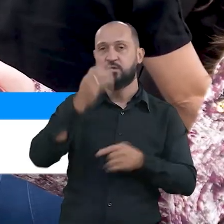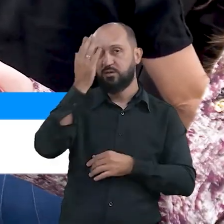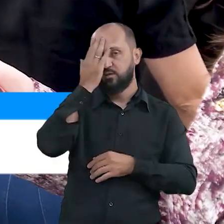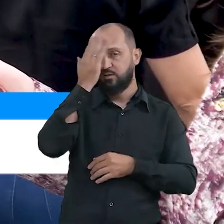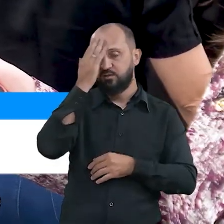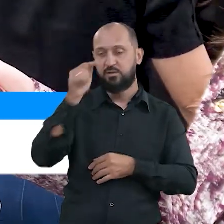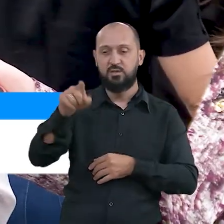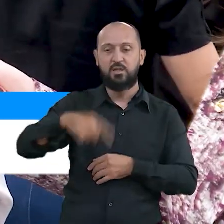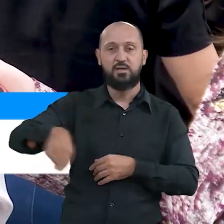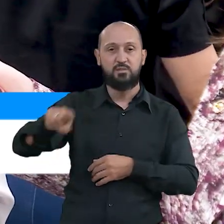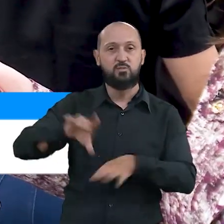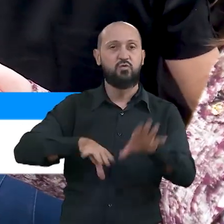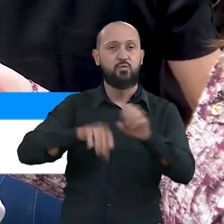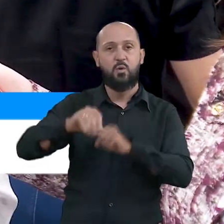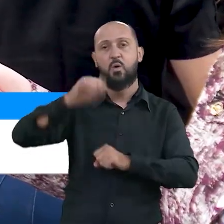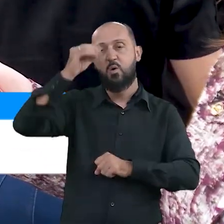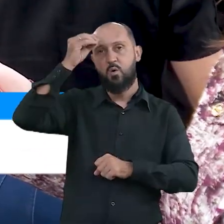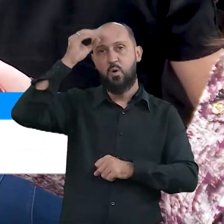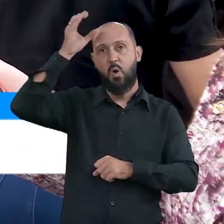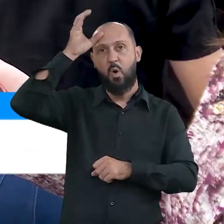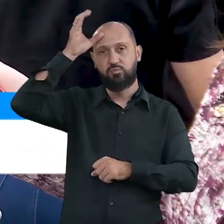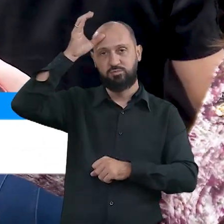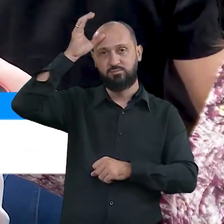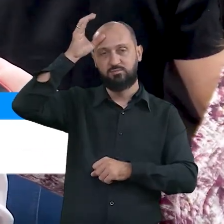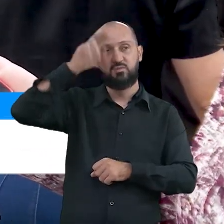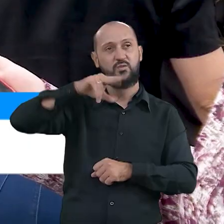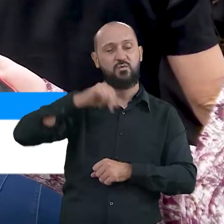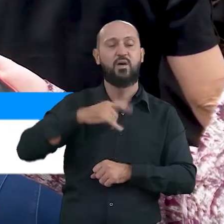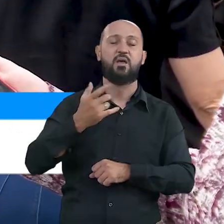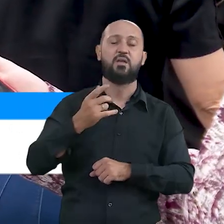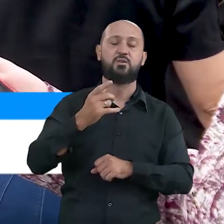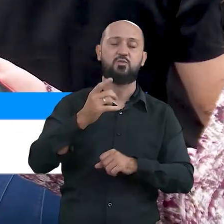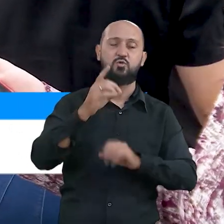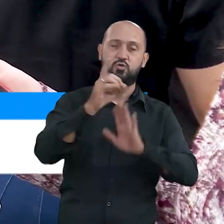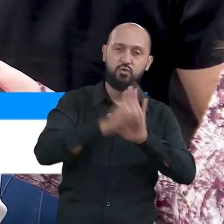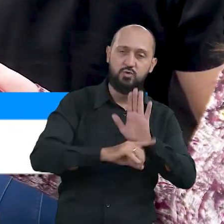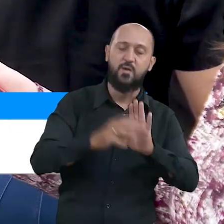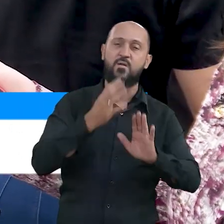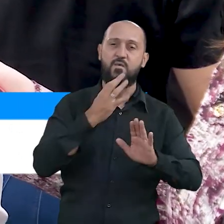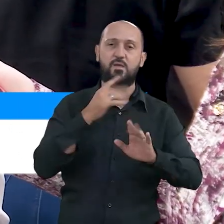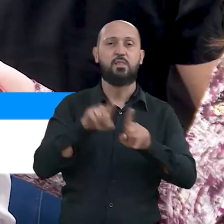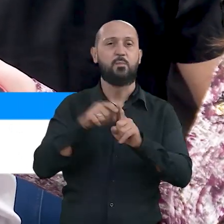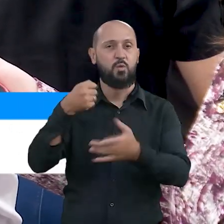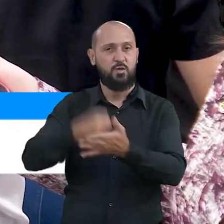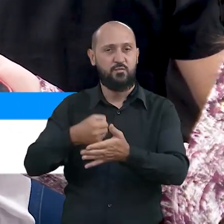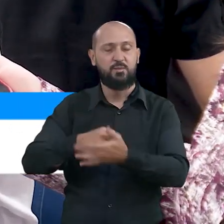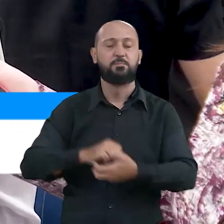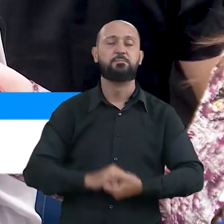tenho certeza que a gente está formando cidadãos conscientes e que vai conhecer os seus direitos, mas também os seus deveres.